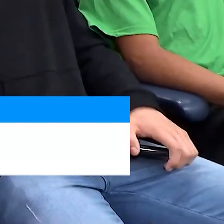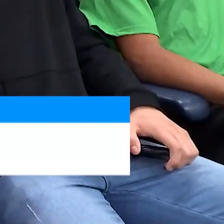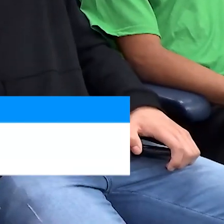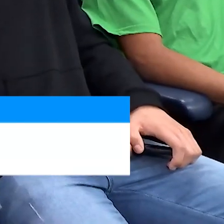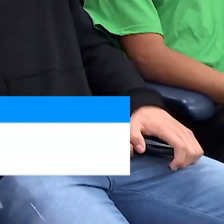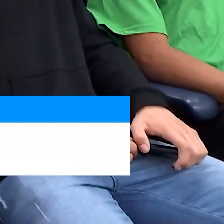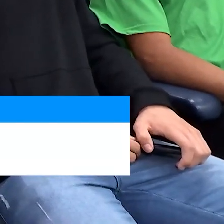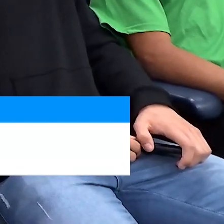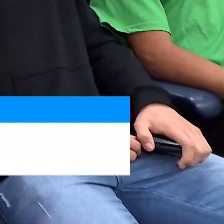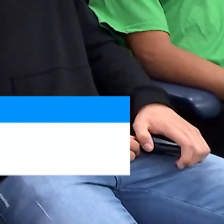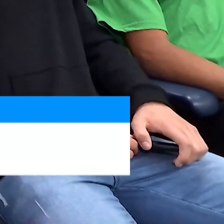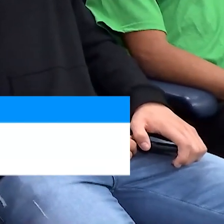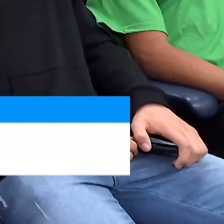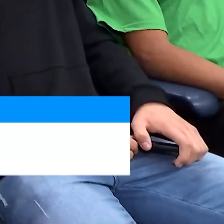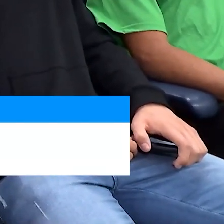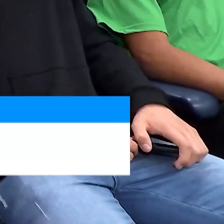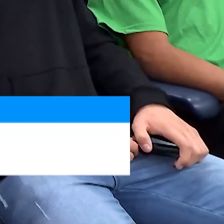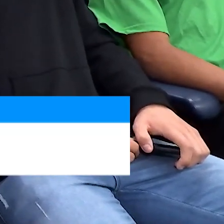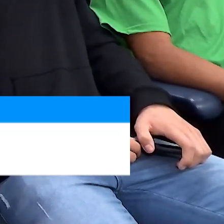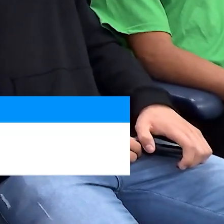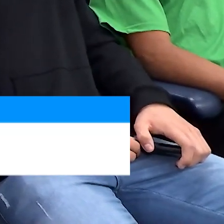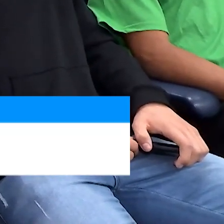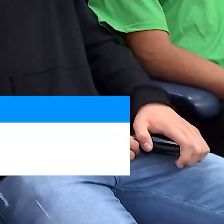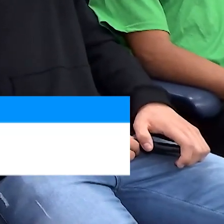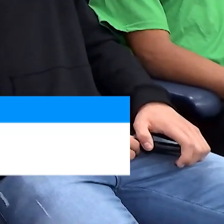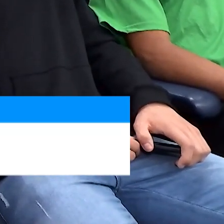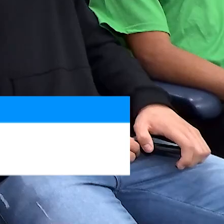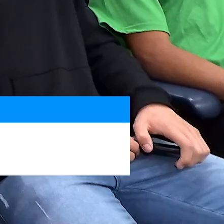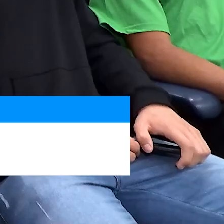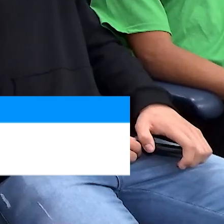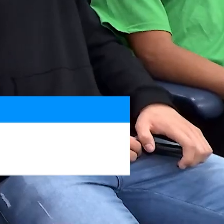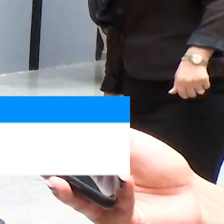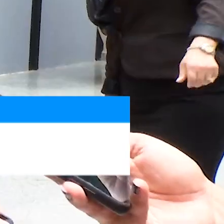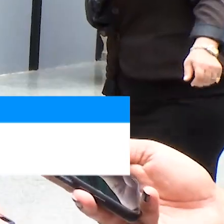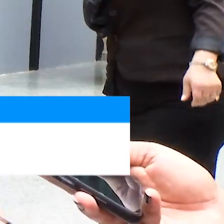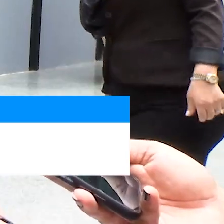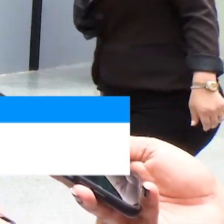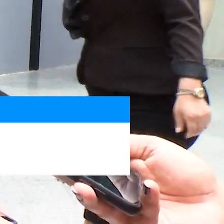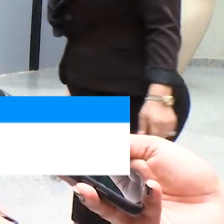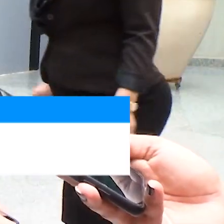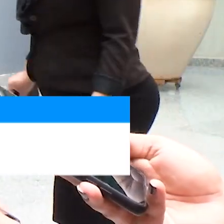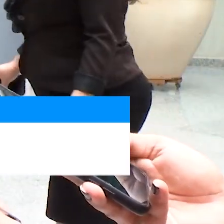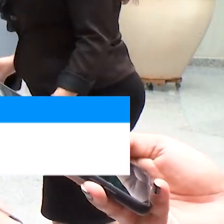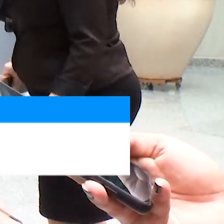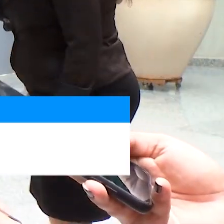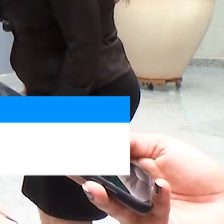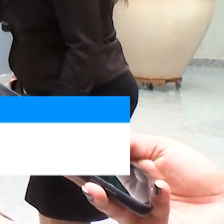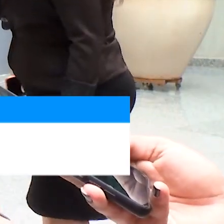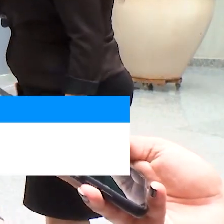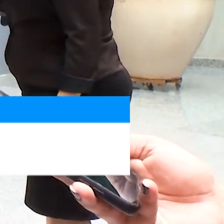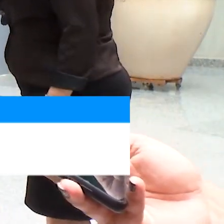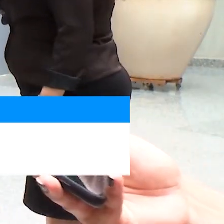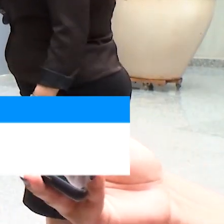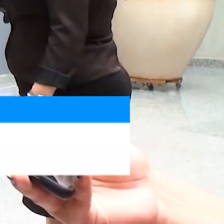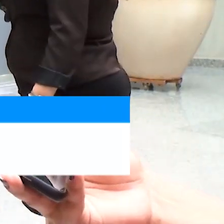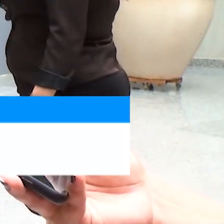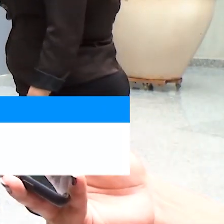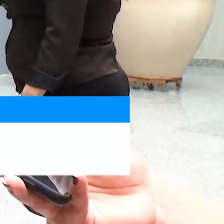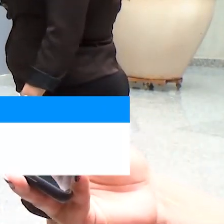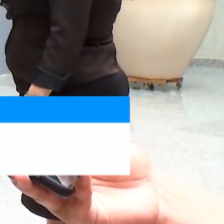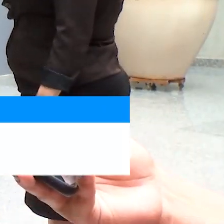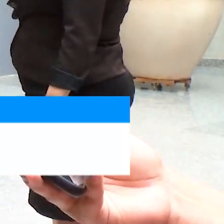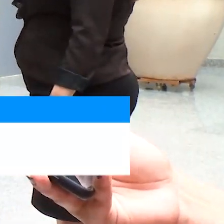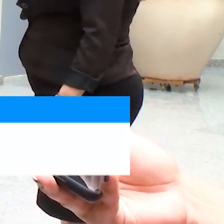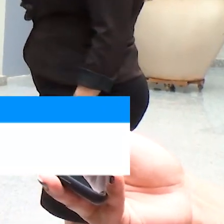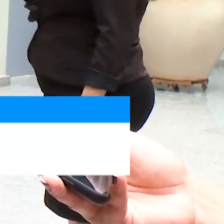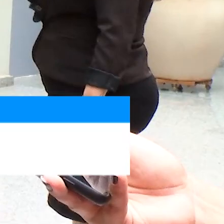falaram o que levam dessa viagem e da experiência vivenciada. Eu acho muito importante a gente entender, porque a política nos afeta em tudo, né?